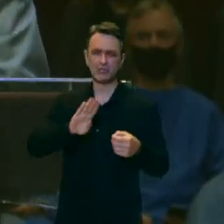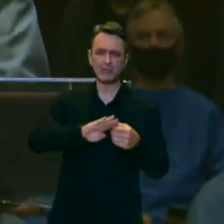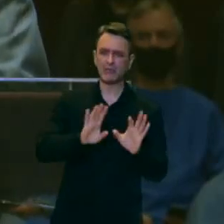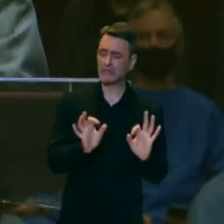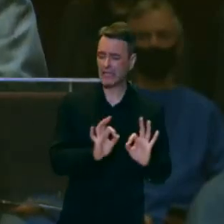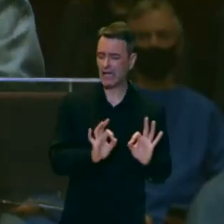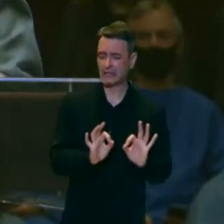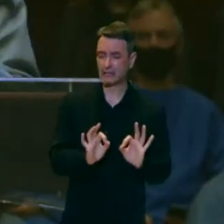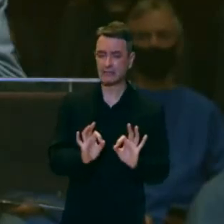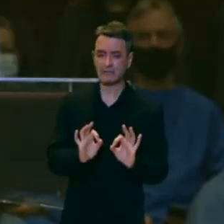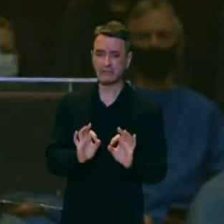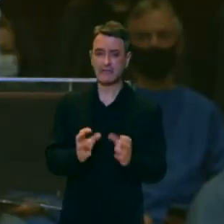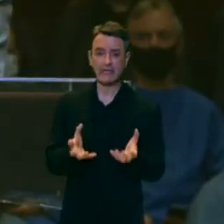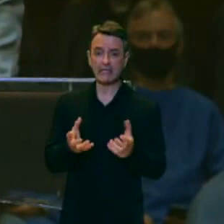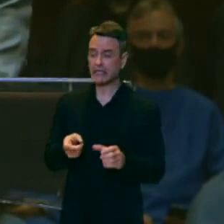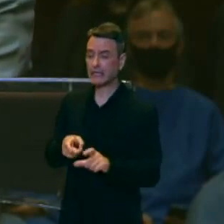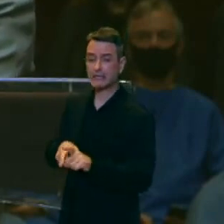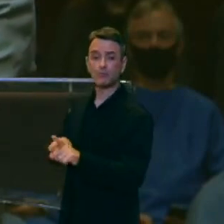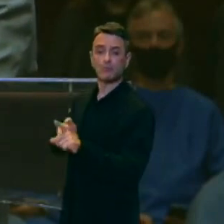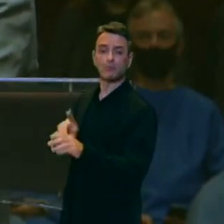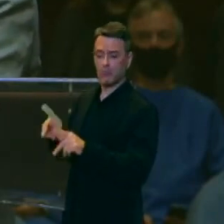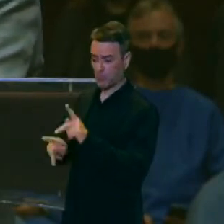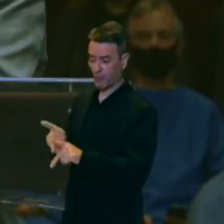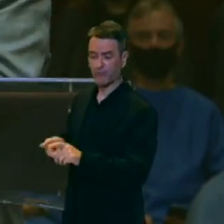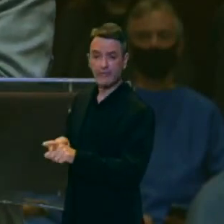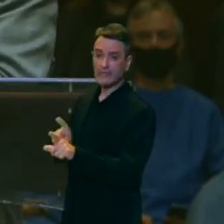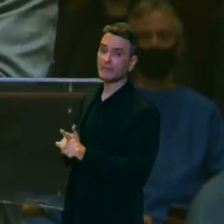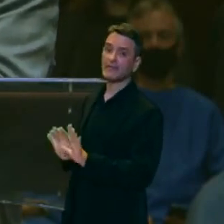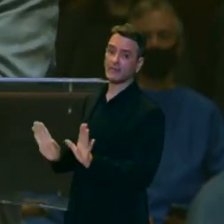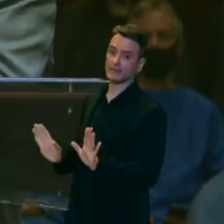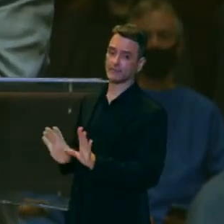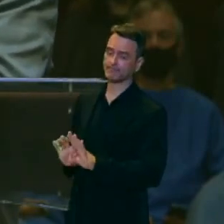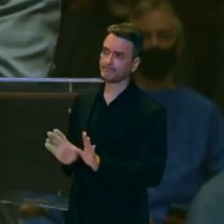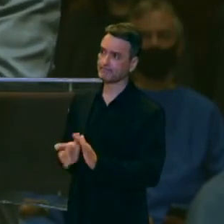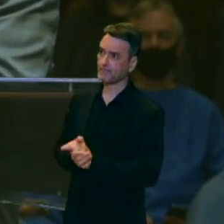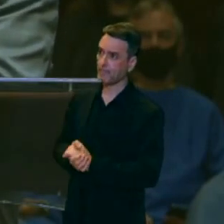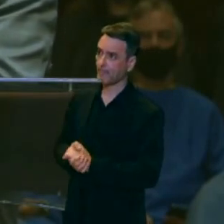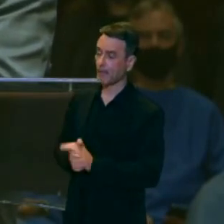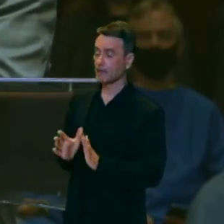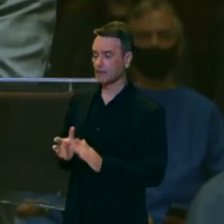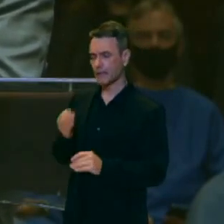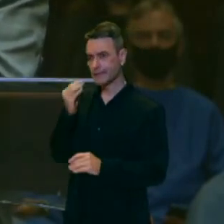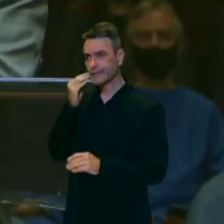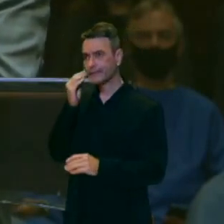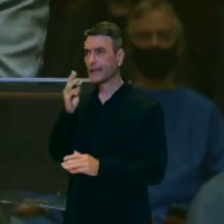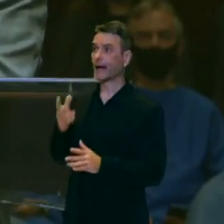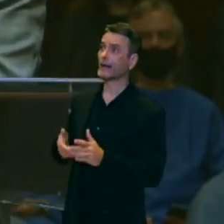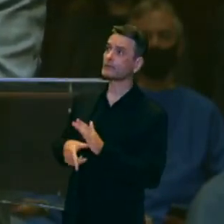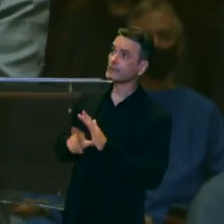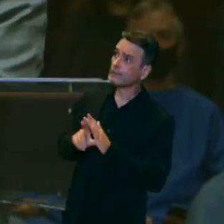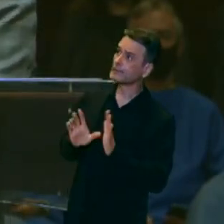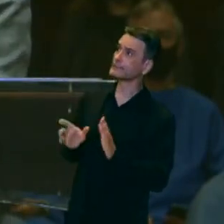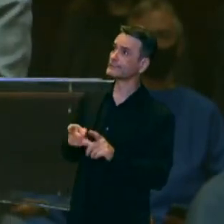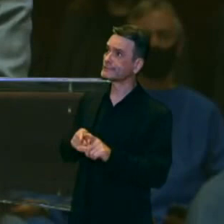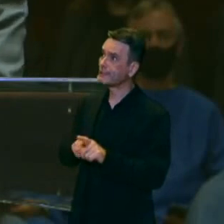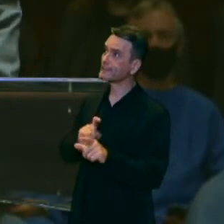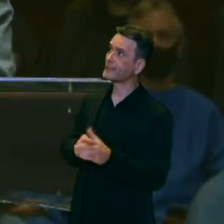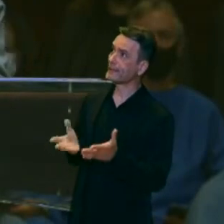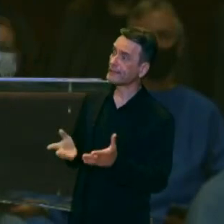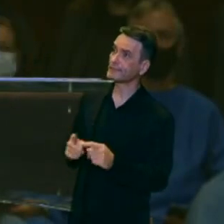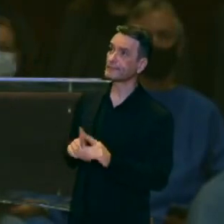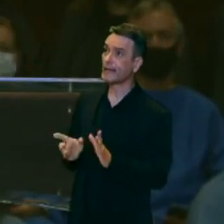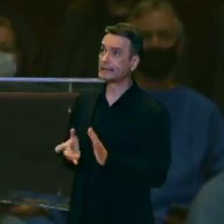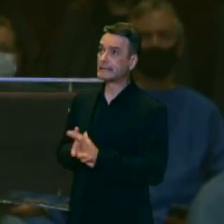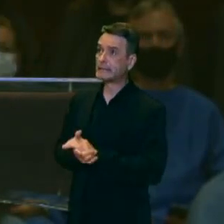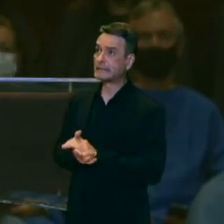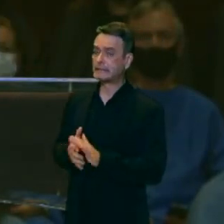nesse sonho, alguns dos povos ao redor dele já tinham tentado então essa independência. Ele embarcou